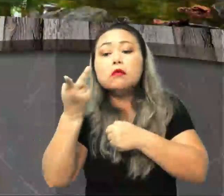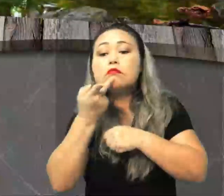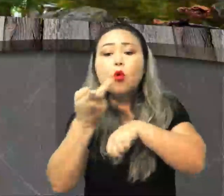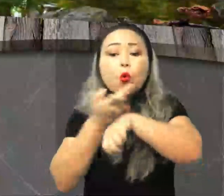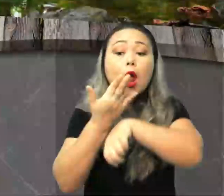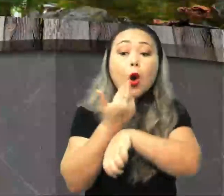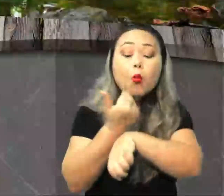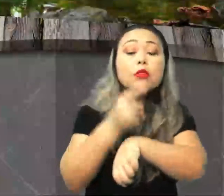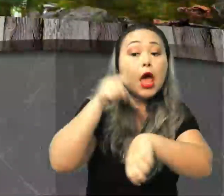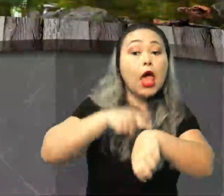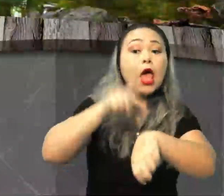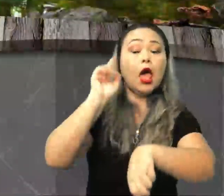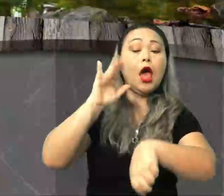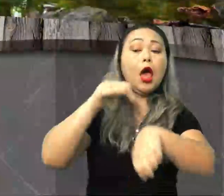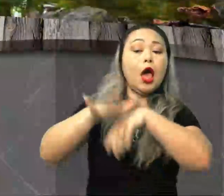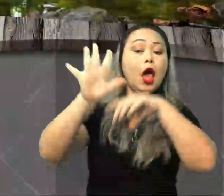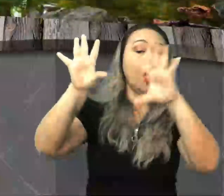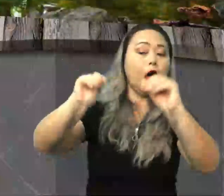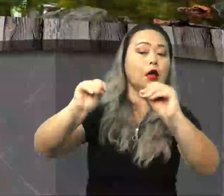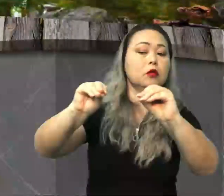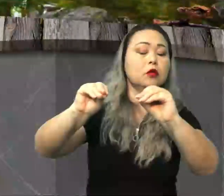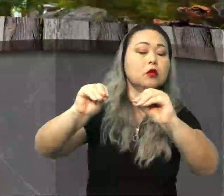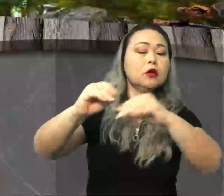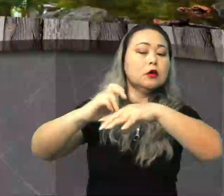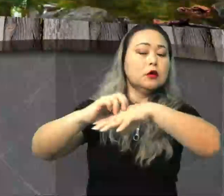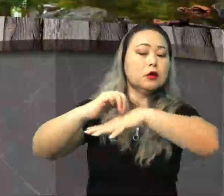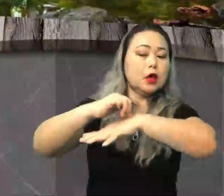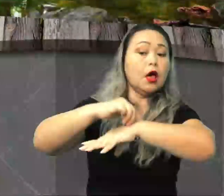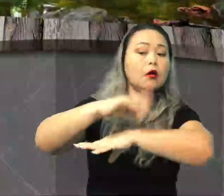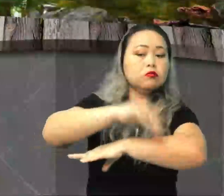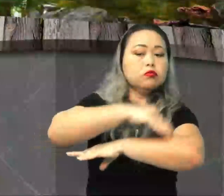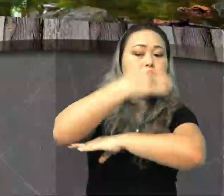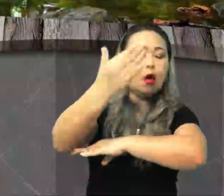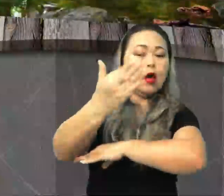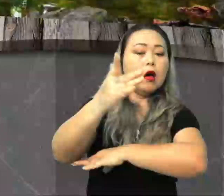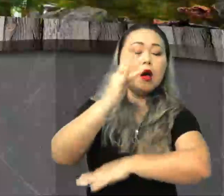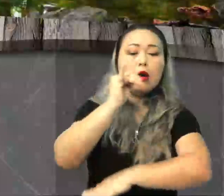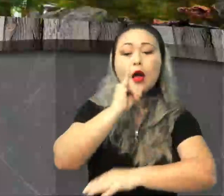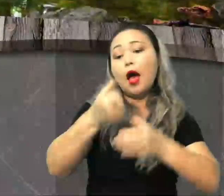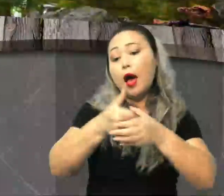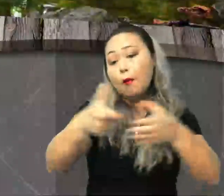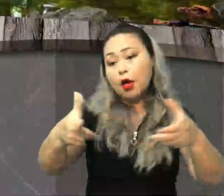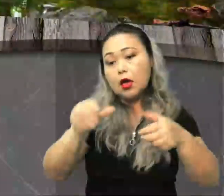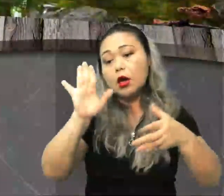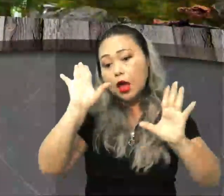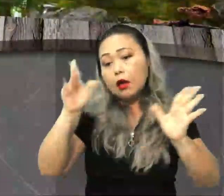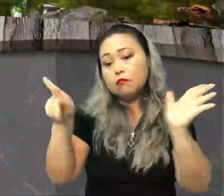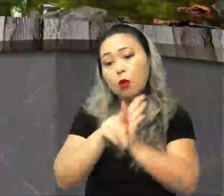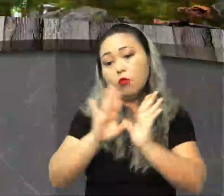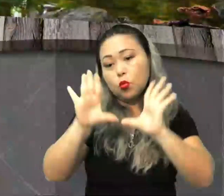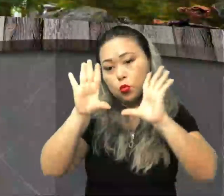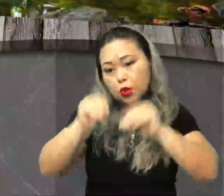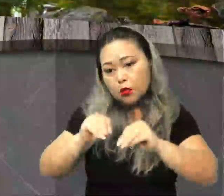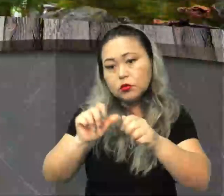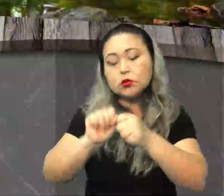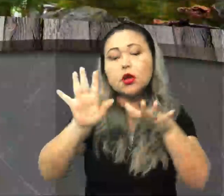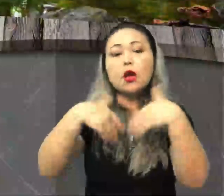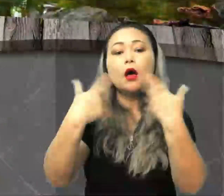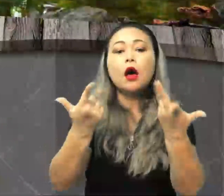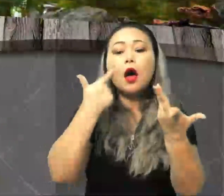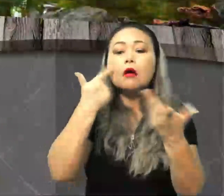noturno. Então, você vai observar, ela ali tem aranhas diurnas também, tá? Mas a sua grande maioria é noturna. Então, ela vai estar